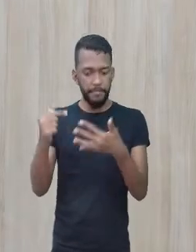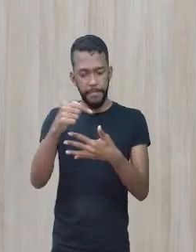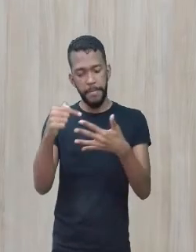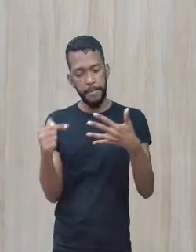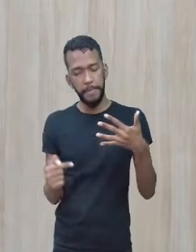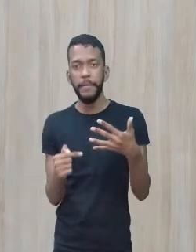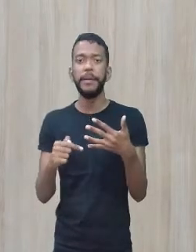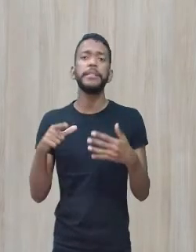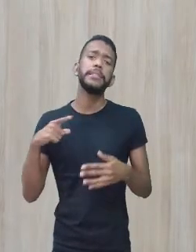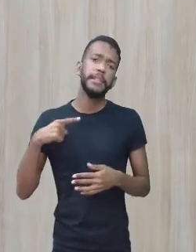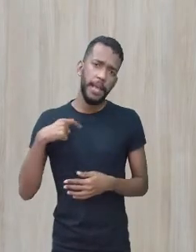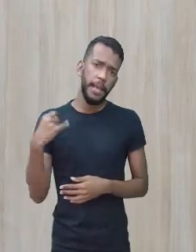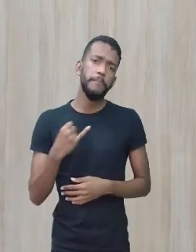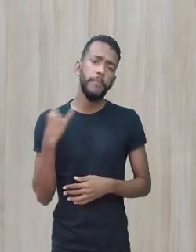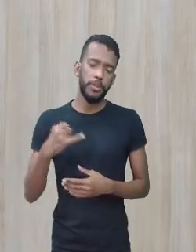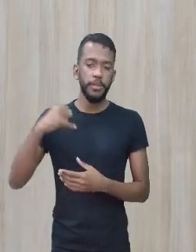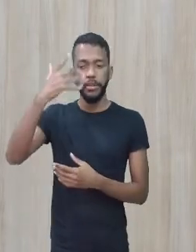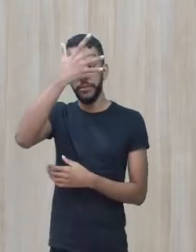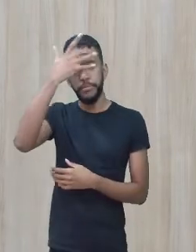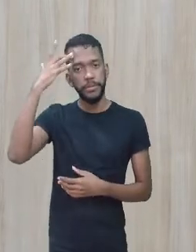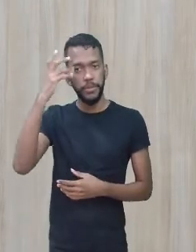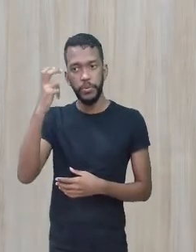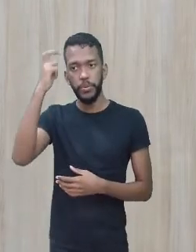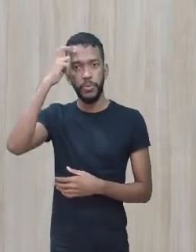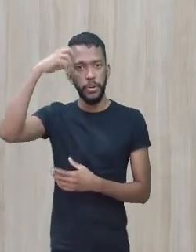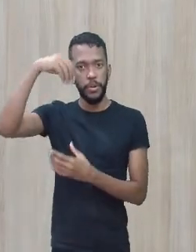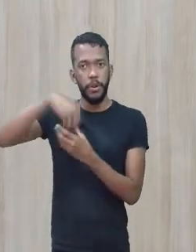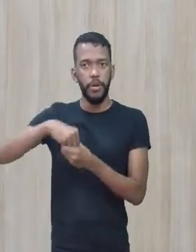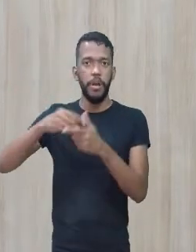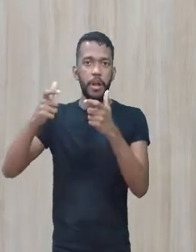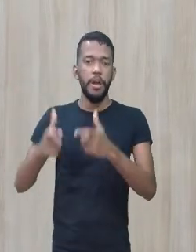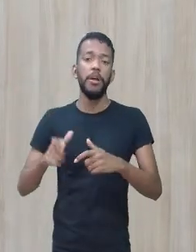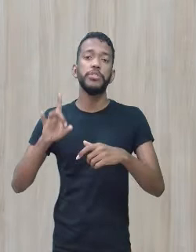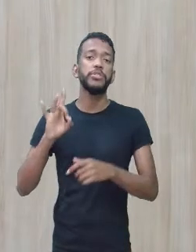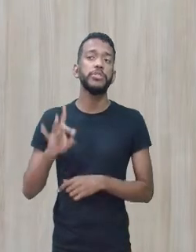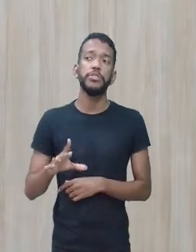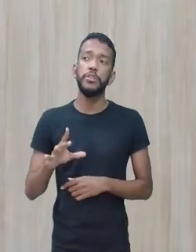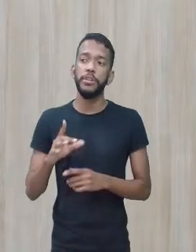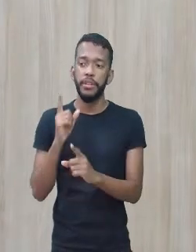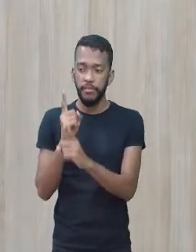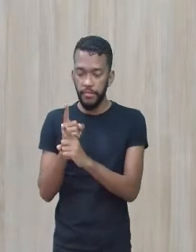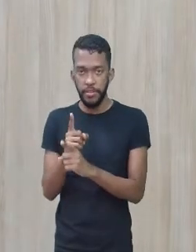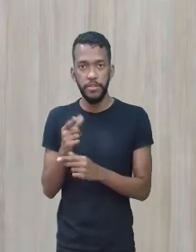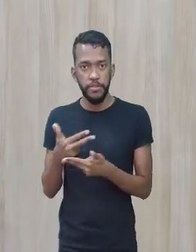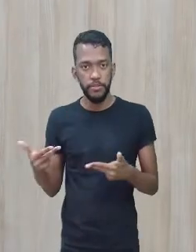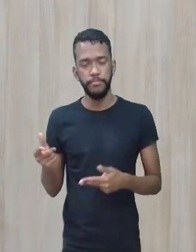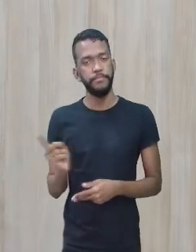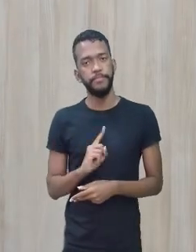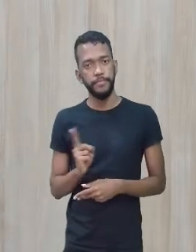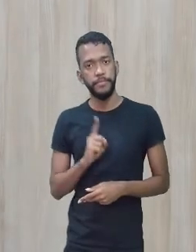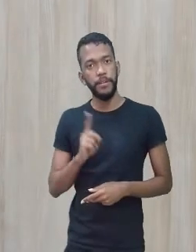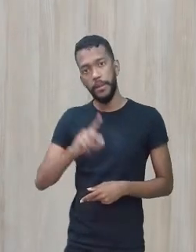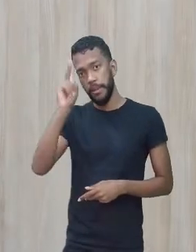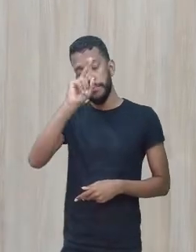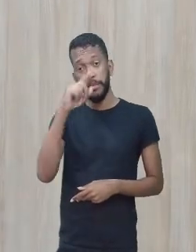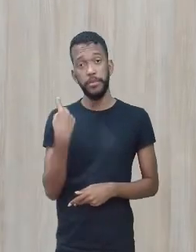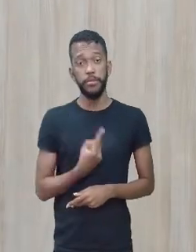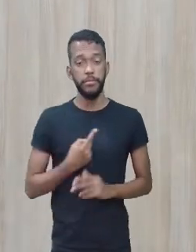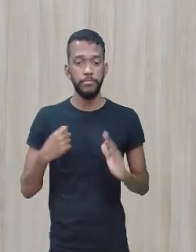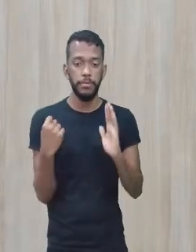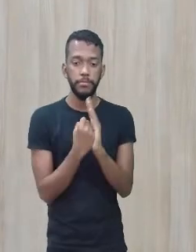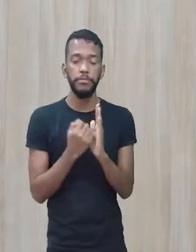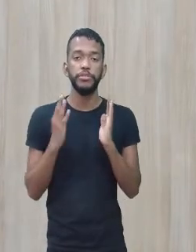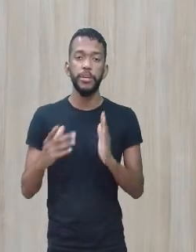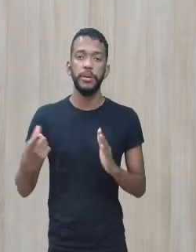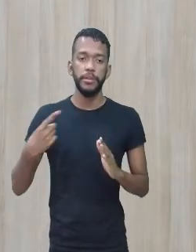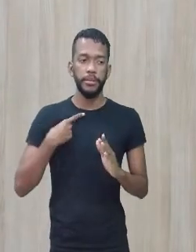tendo uma importância para a cultura local. Não somente como forma de identificação. Vamos lembrar que o nosso patrimônio, né, ele gera